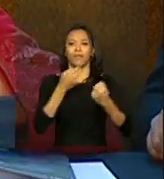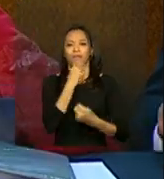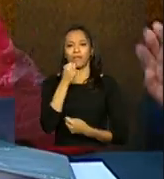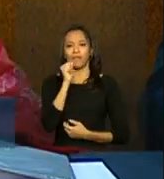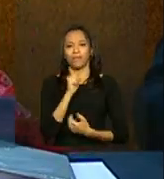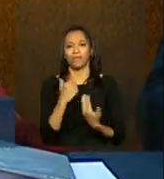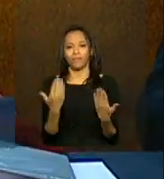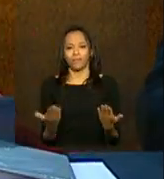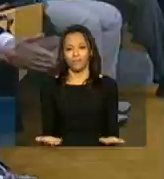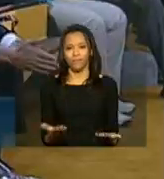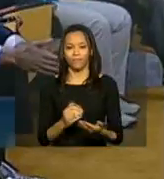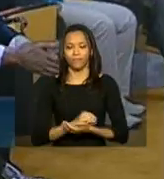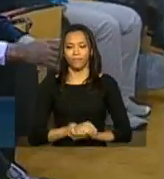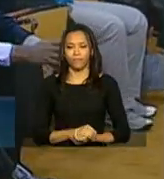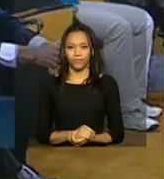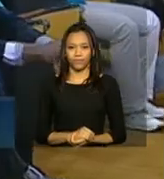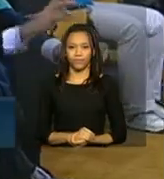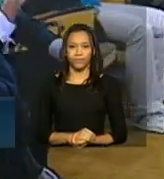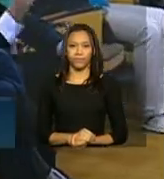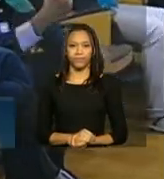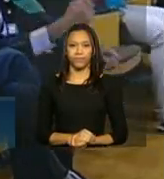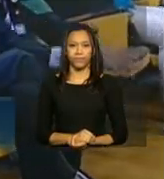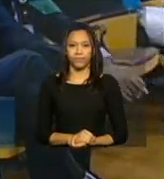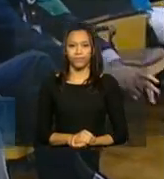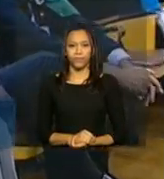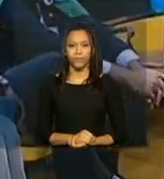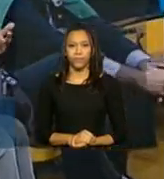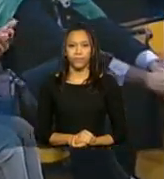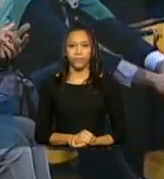todos. Quer falar com palavra?